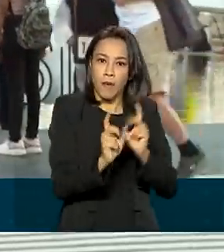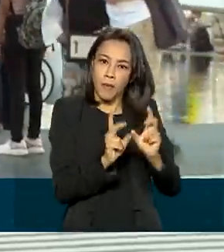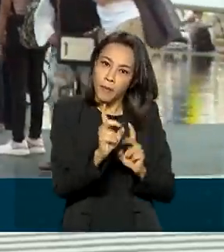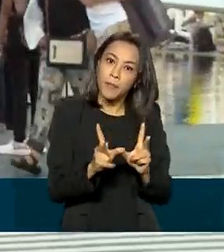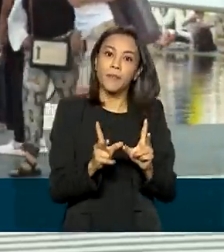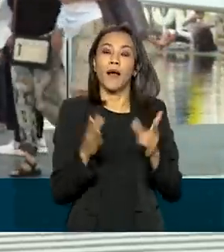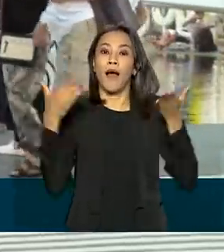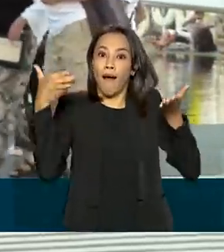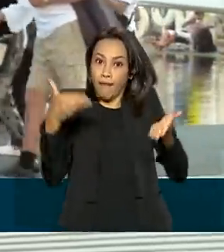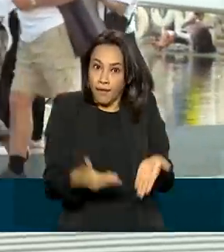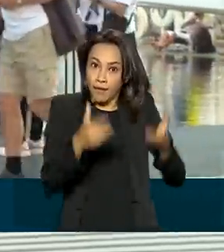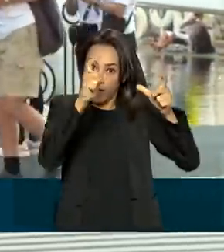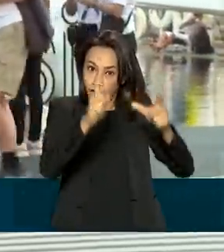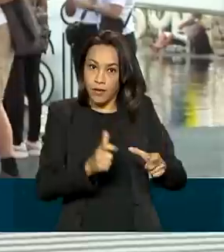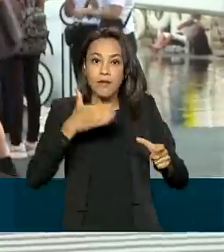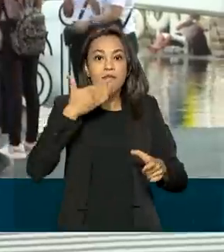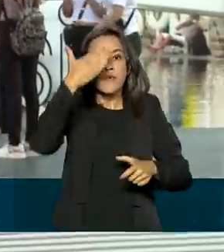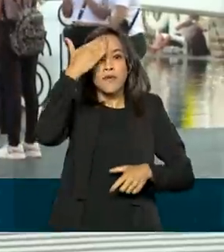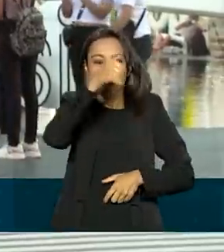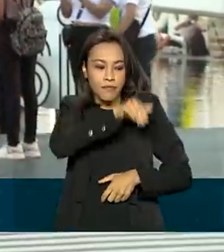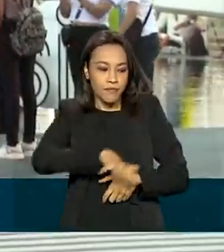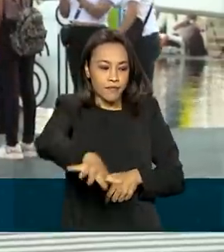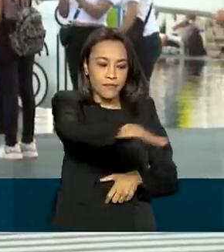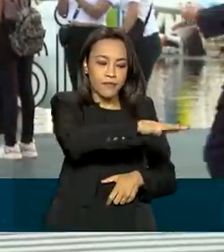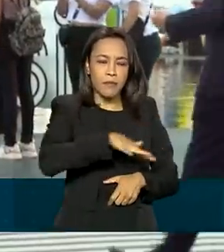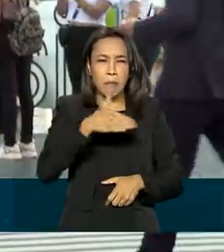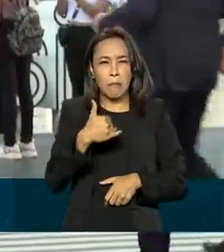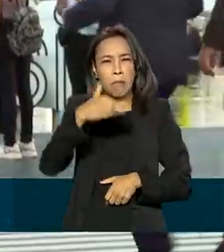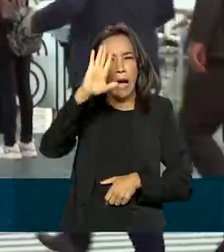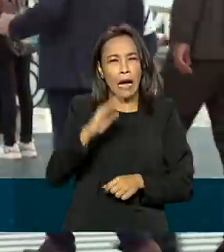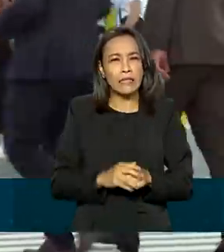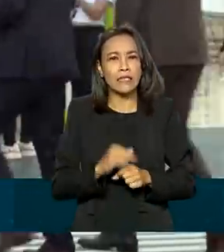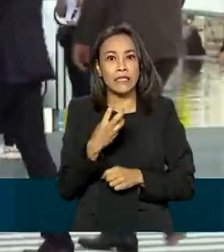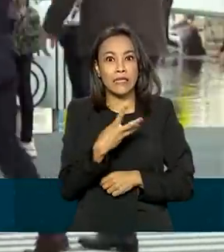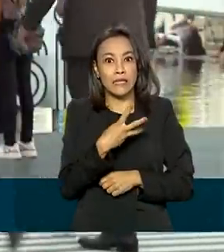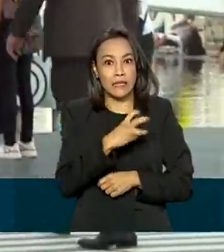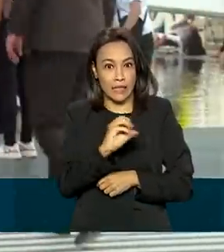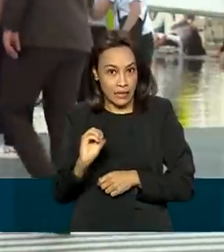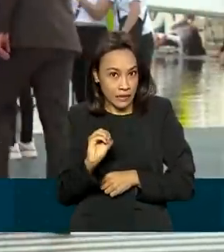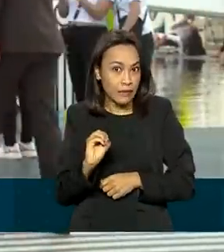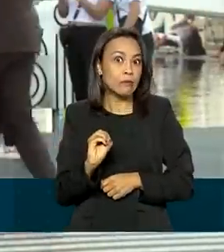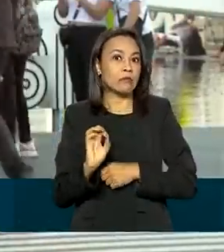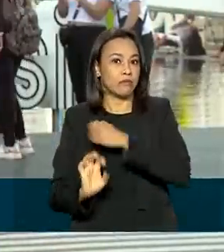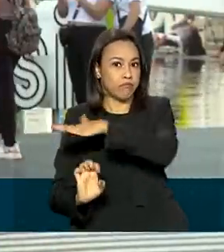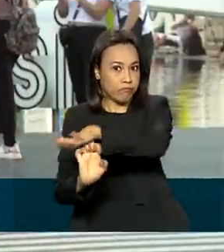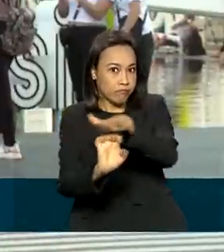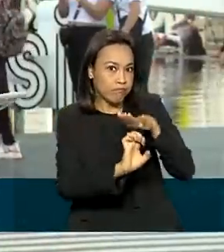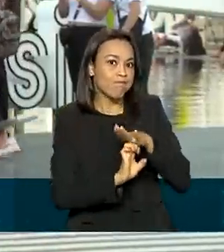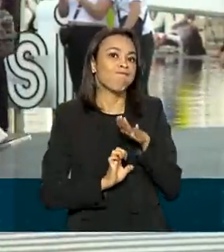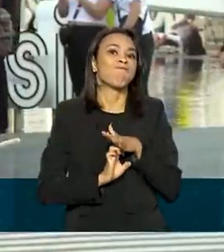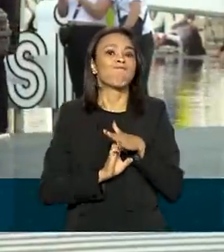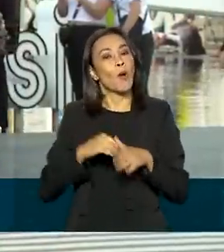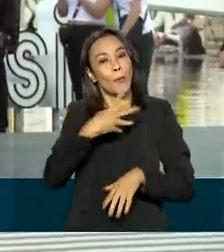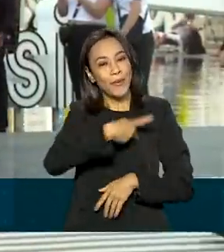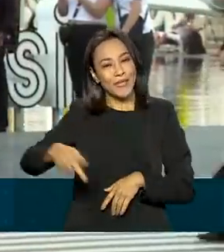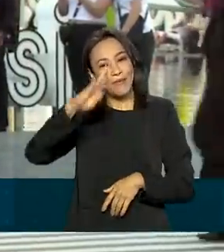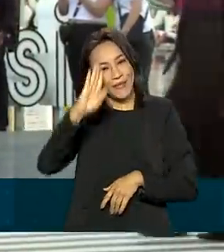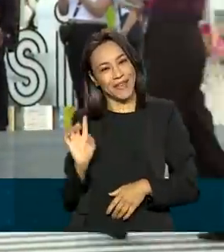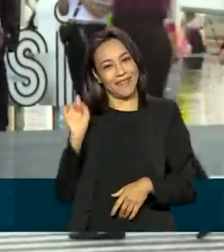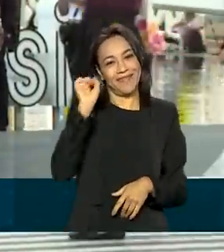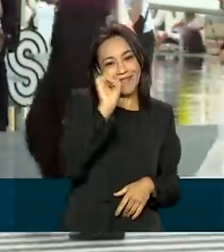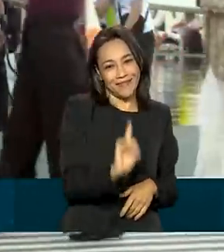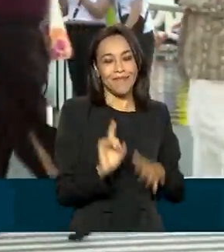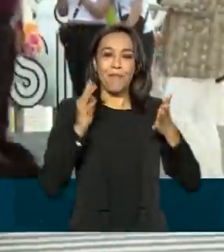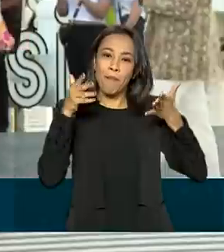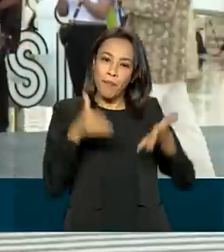mas aqui nos Emirados Árabes perdão mais de 300 empresários o presidente Jair bolsonaro participou hoje